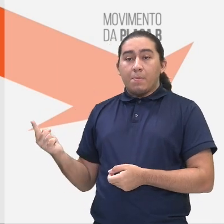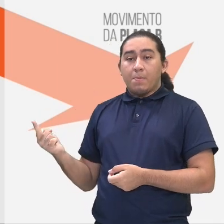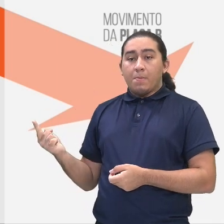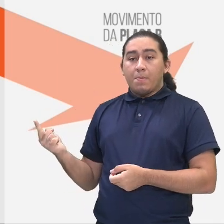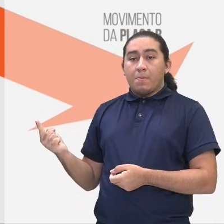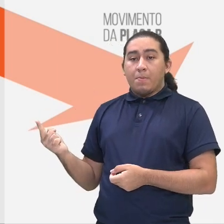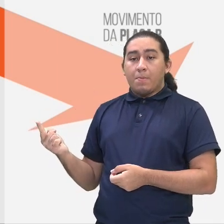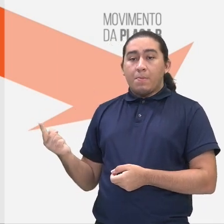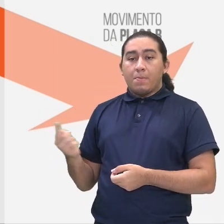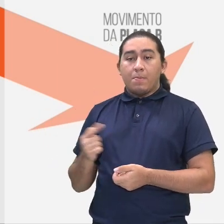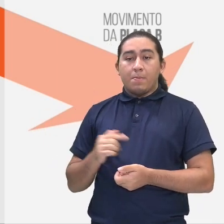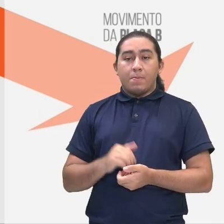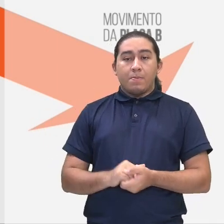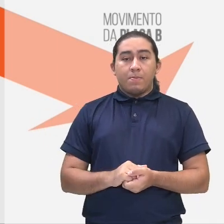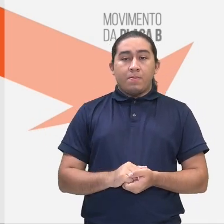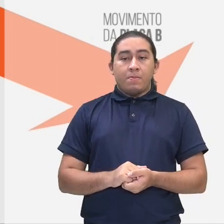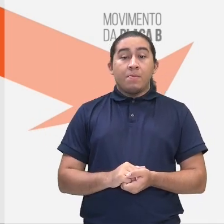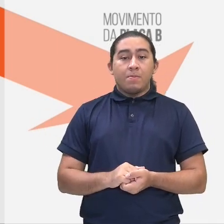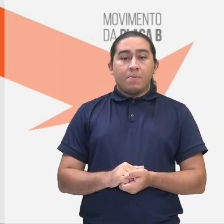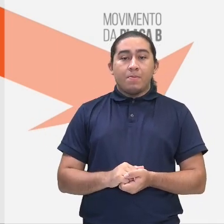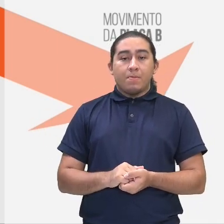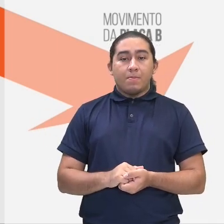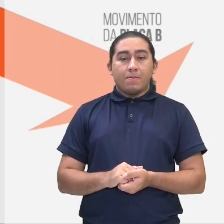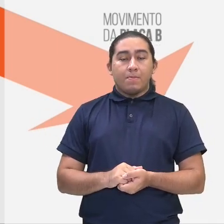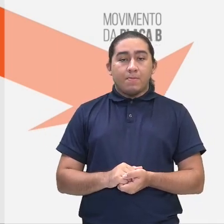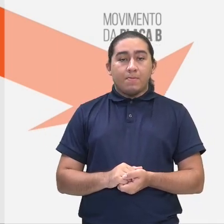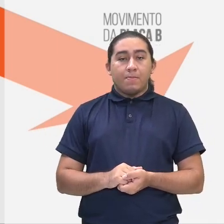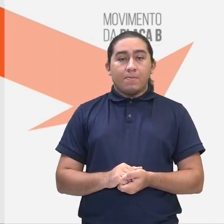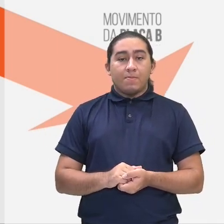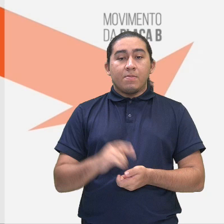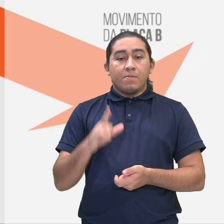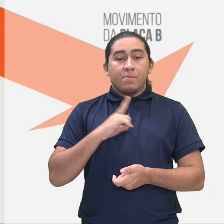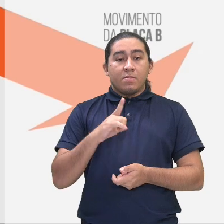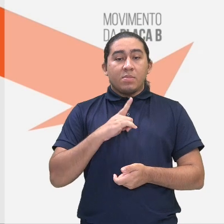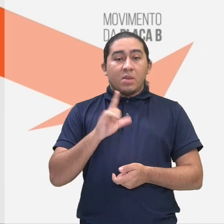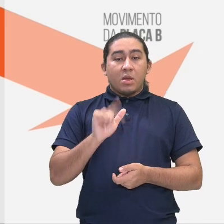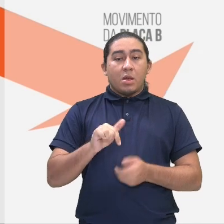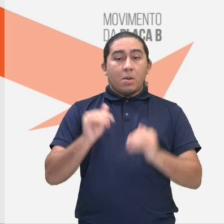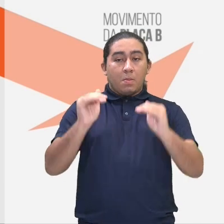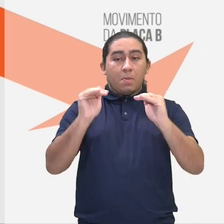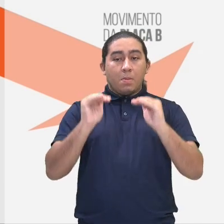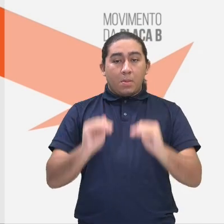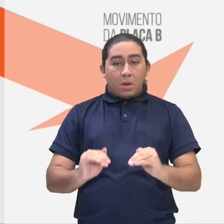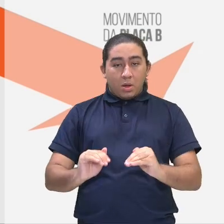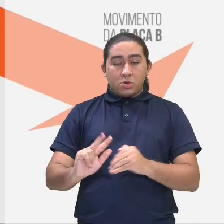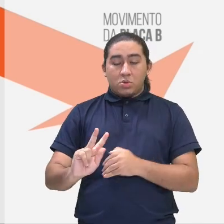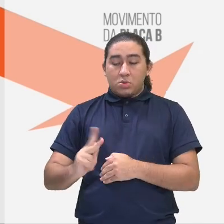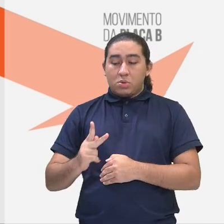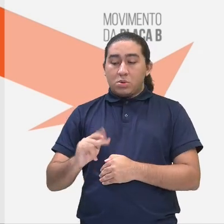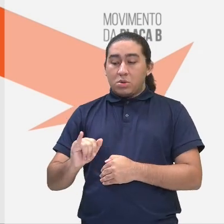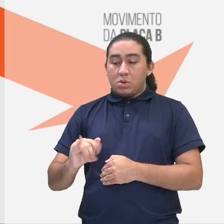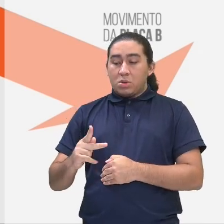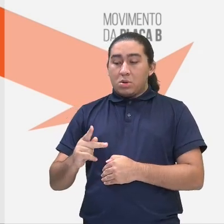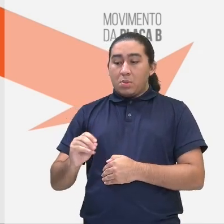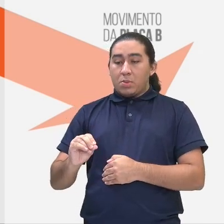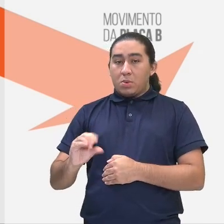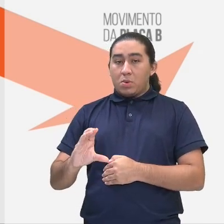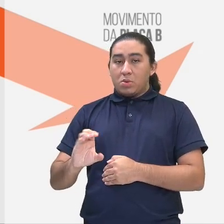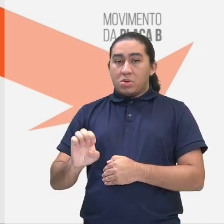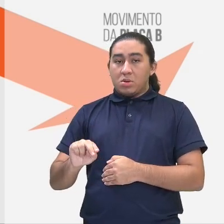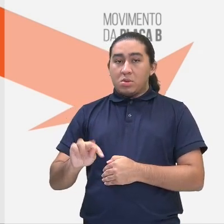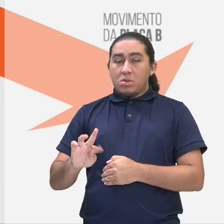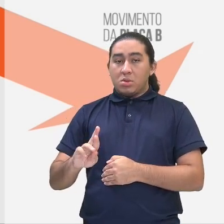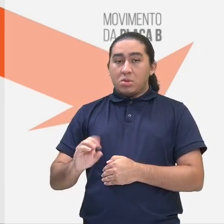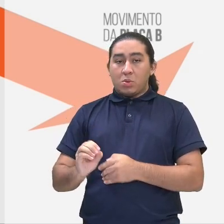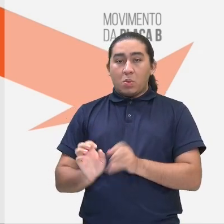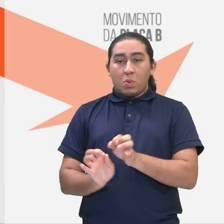lá embaixo o hipocentro, provavelmente vindo lá das camadas mais internas da Terra, e aí refletindo, olha a linha